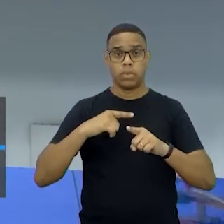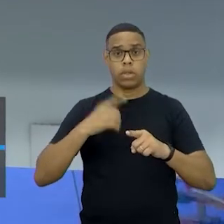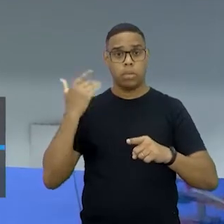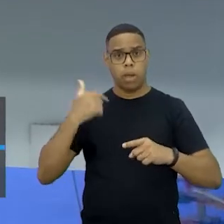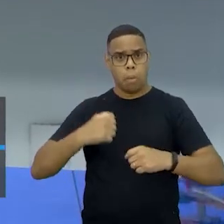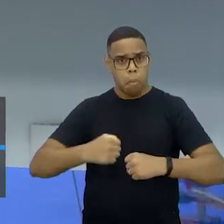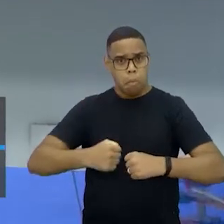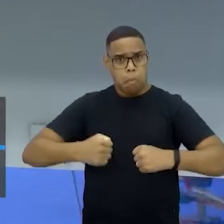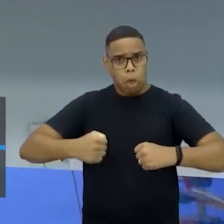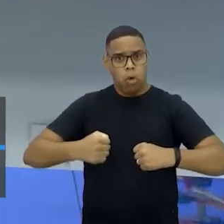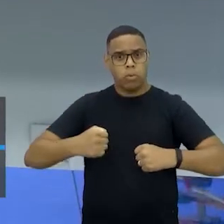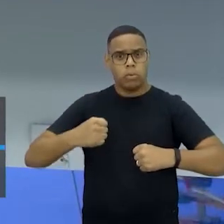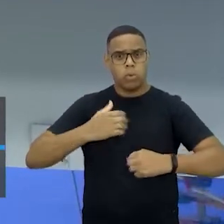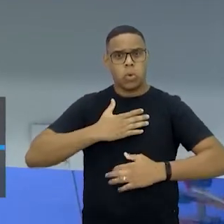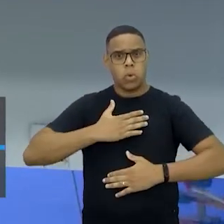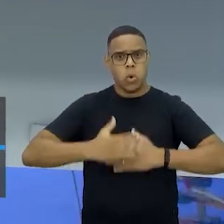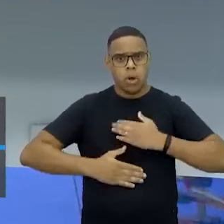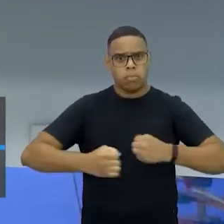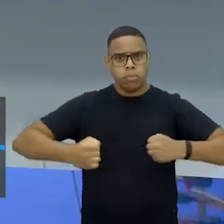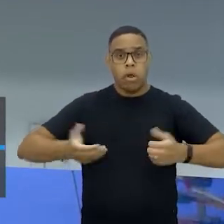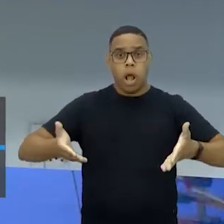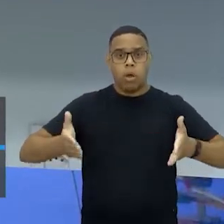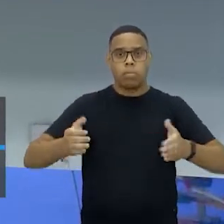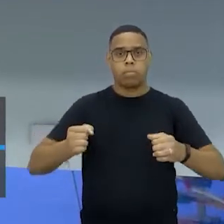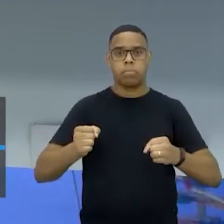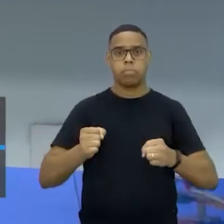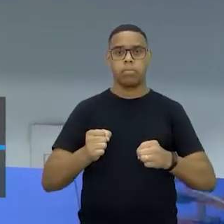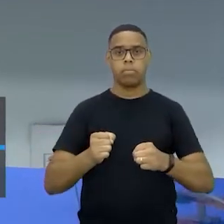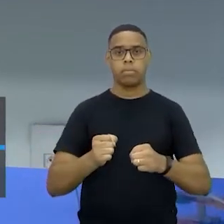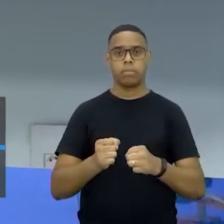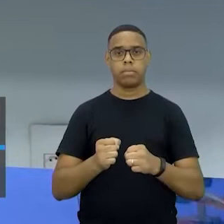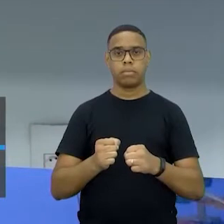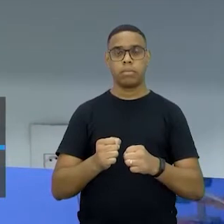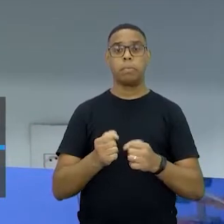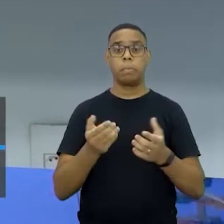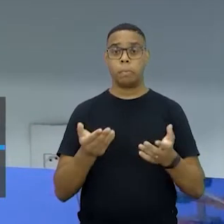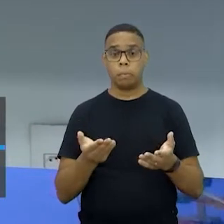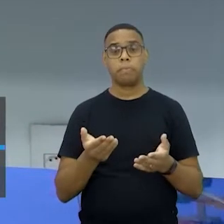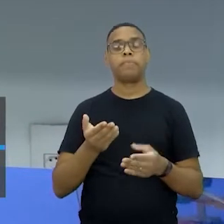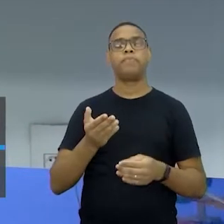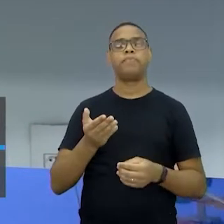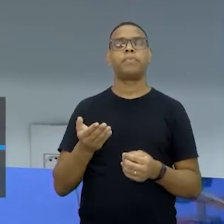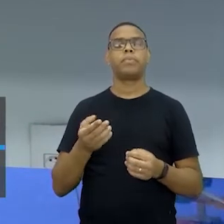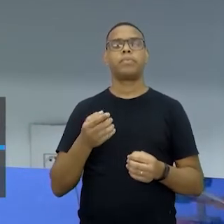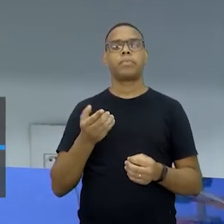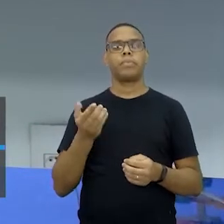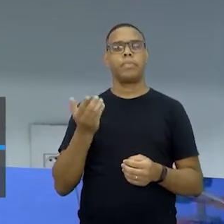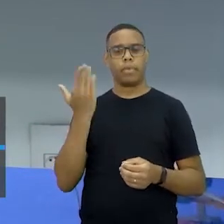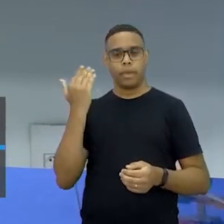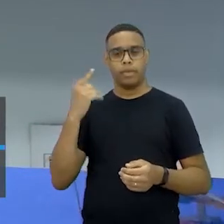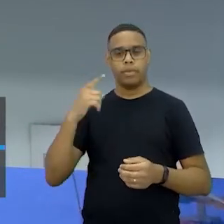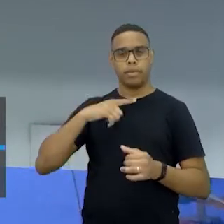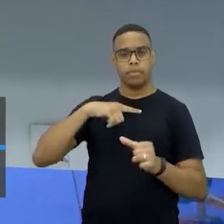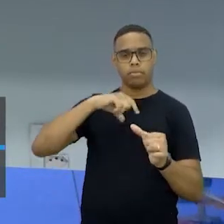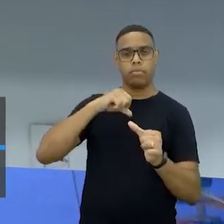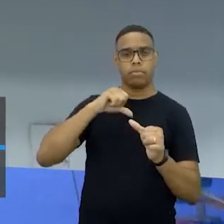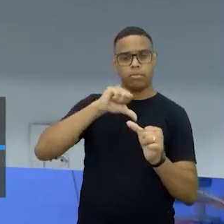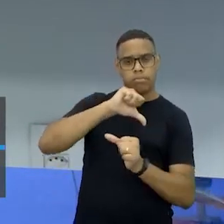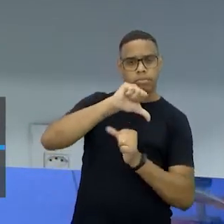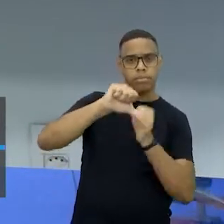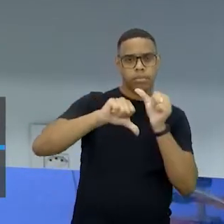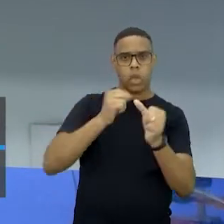robustez do seu esqueleto então num primeiro momento apesar da gente ter essa modificação